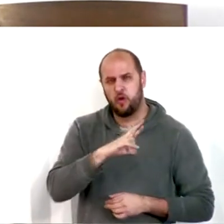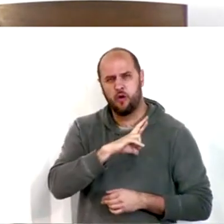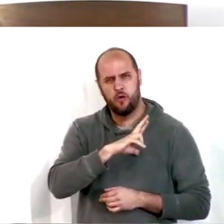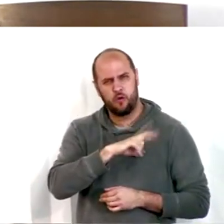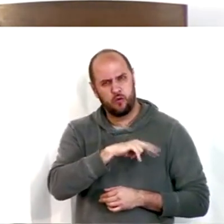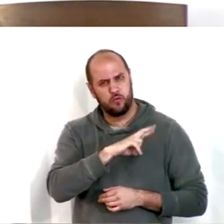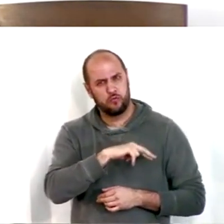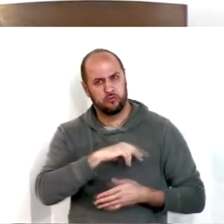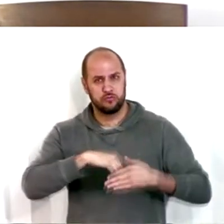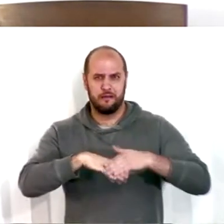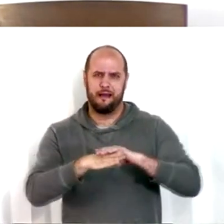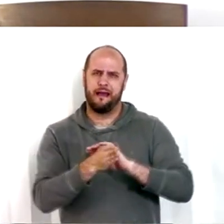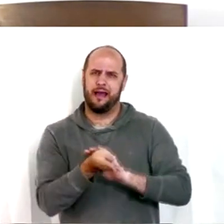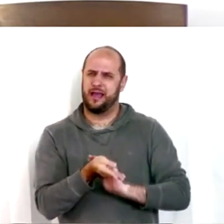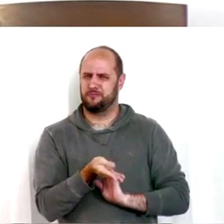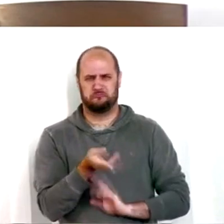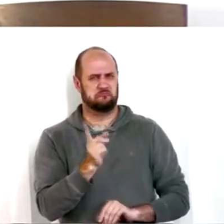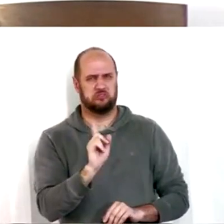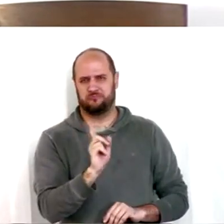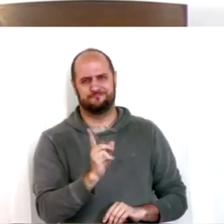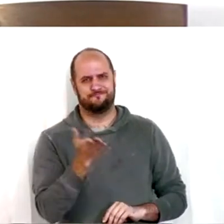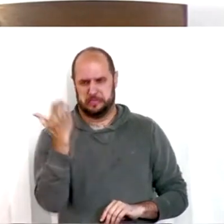fosse um costume da época.